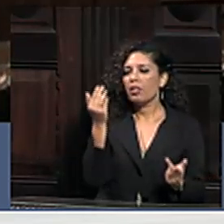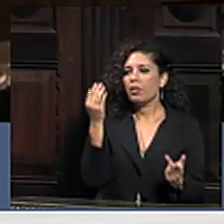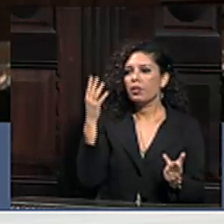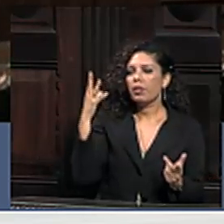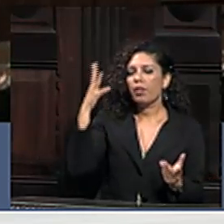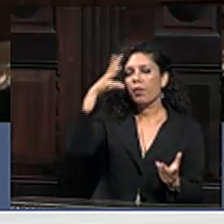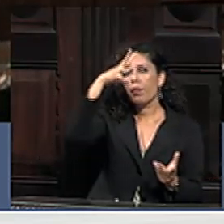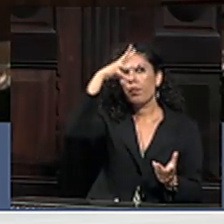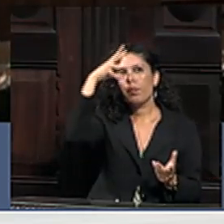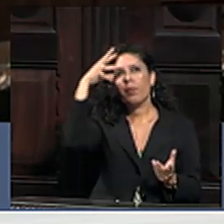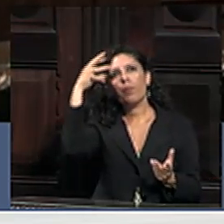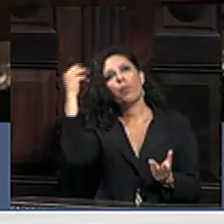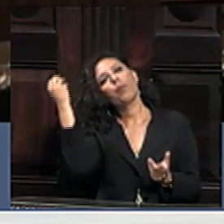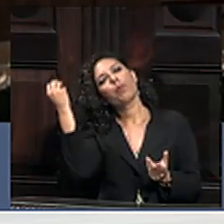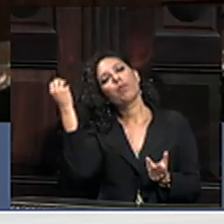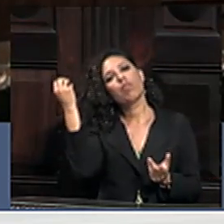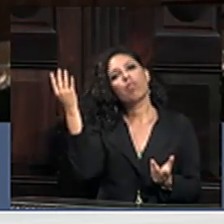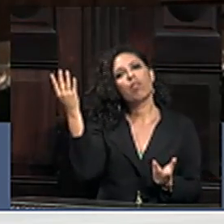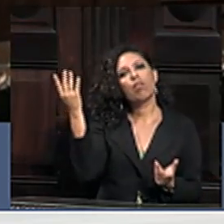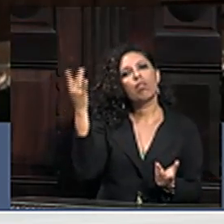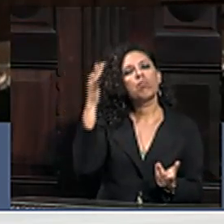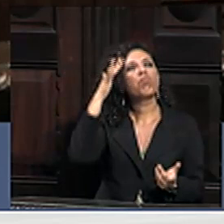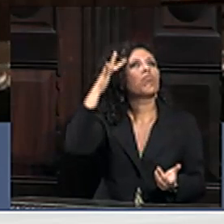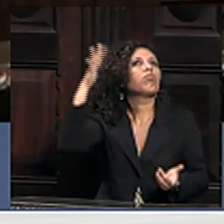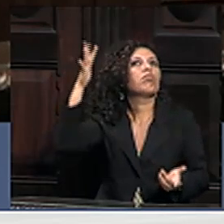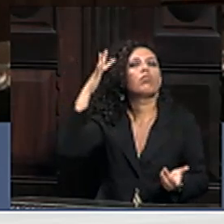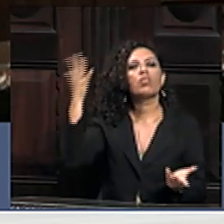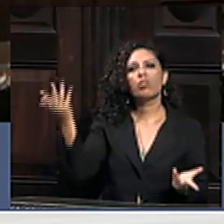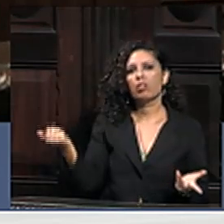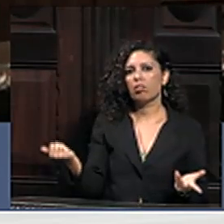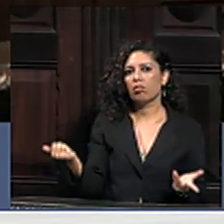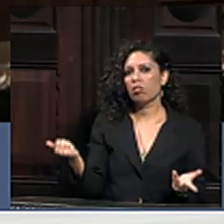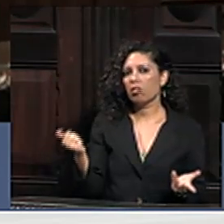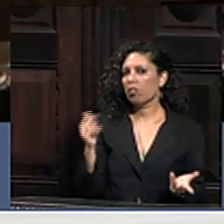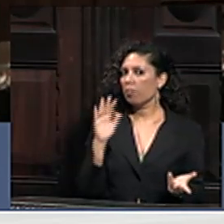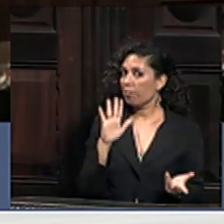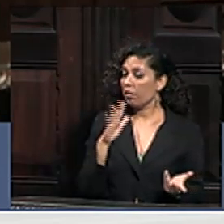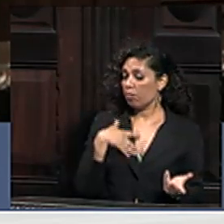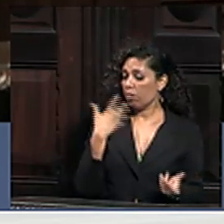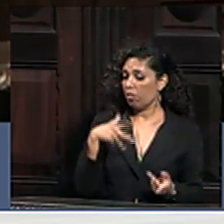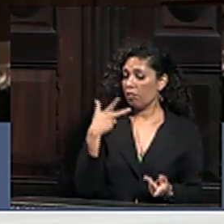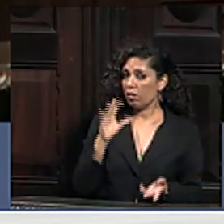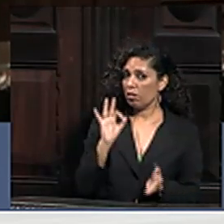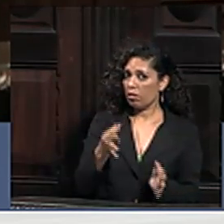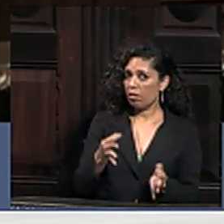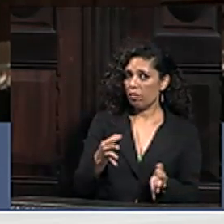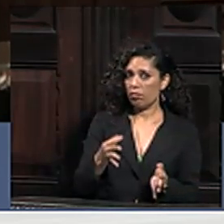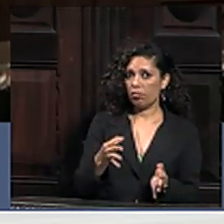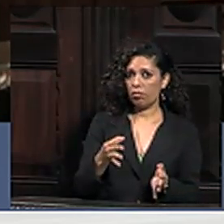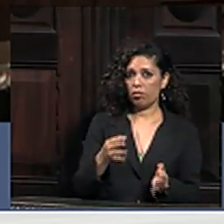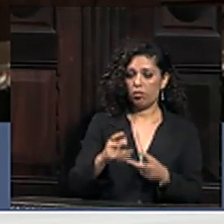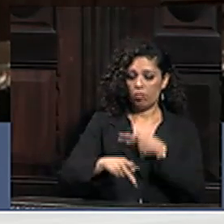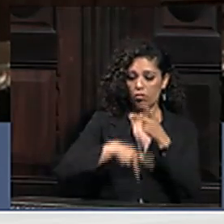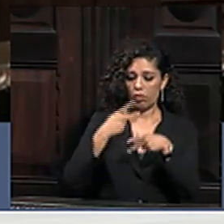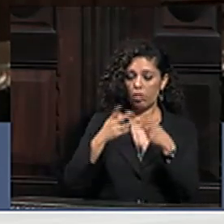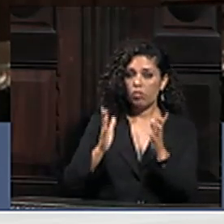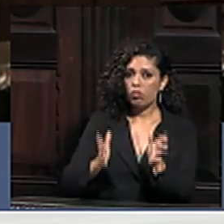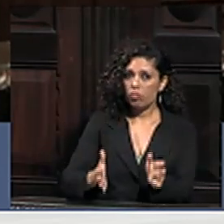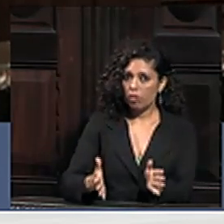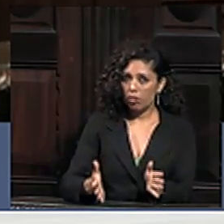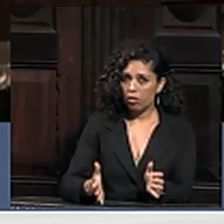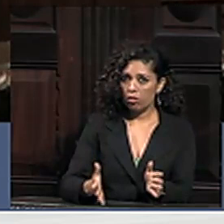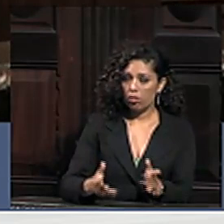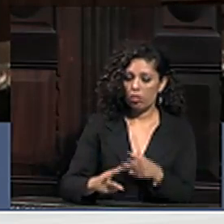esse assunto. Eu afirmo, e por isso falei